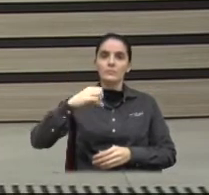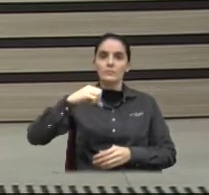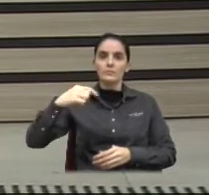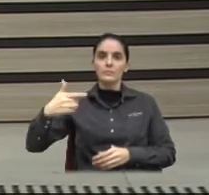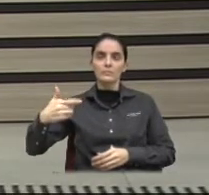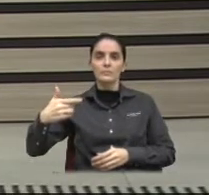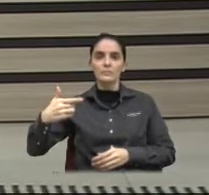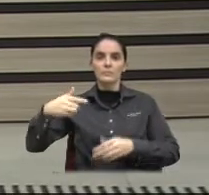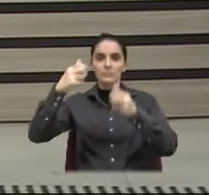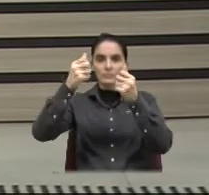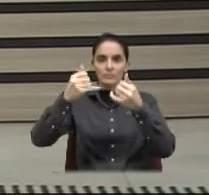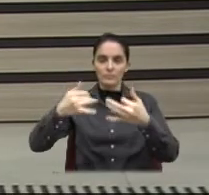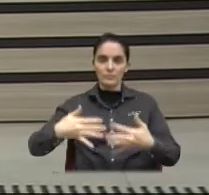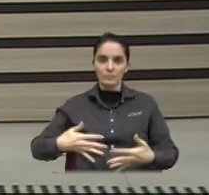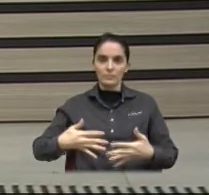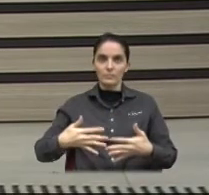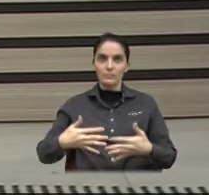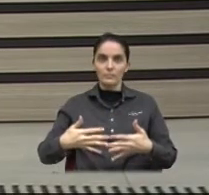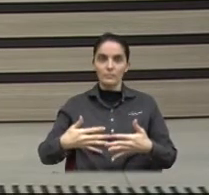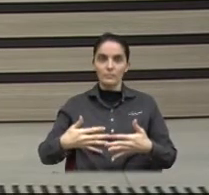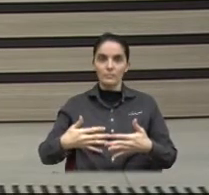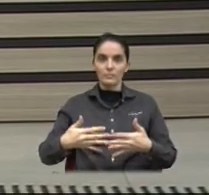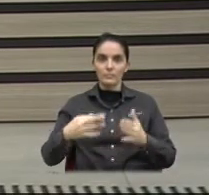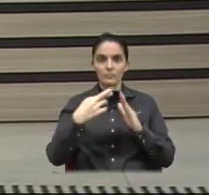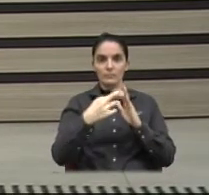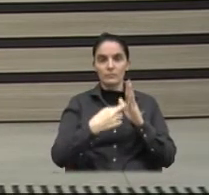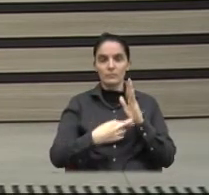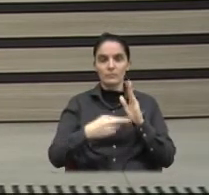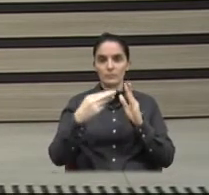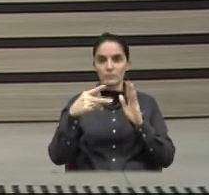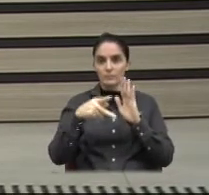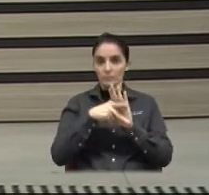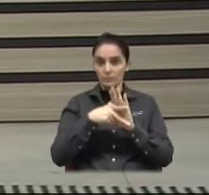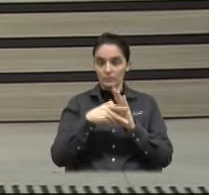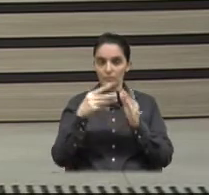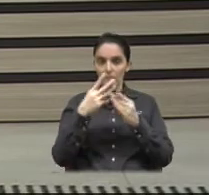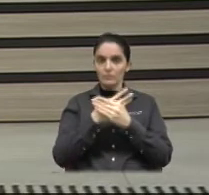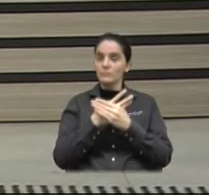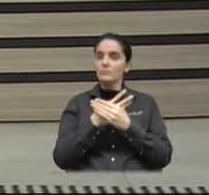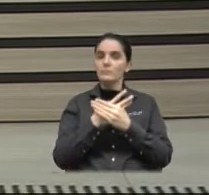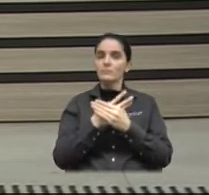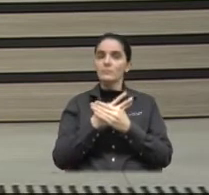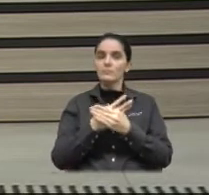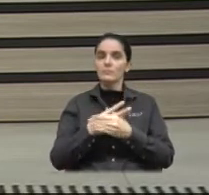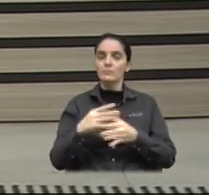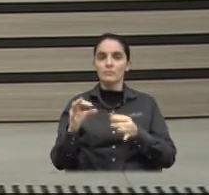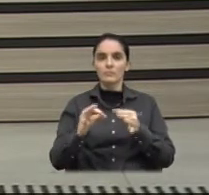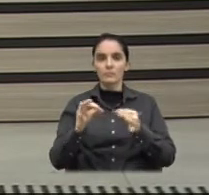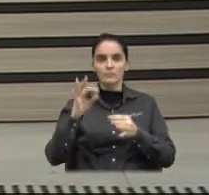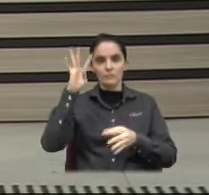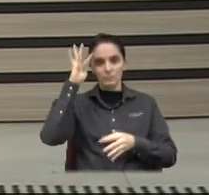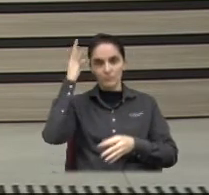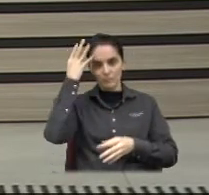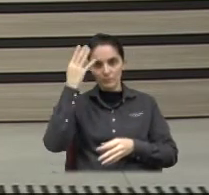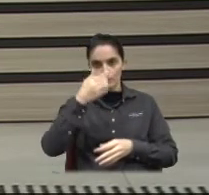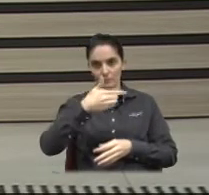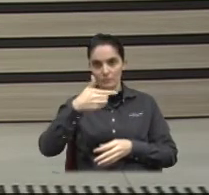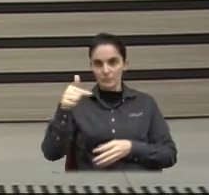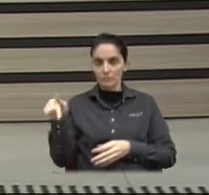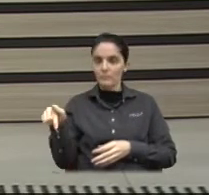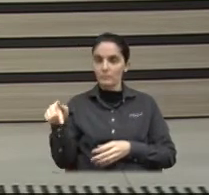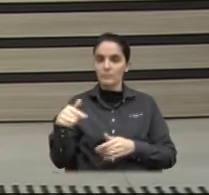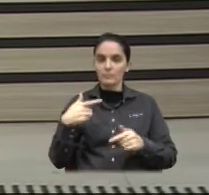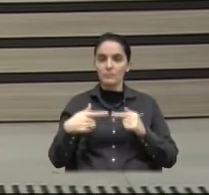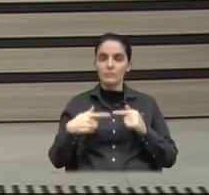põe sobre o regimento interno da câmara municipal de limeira projeto de resolução 27 está em